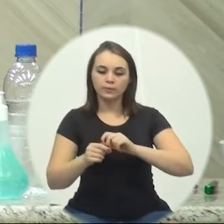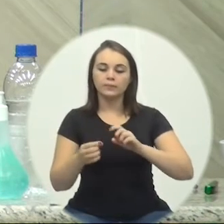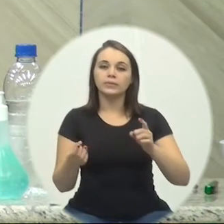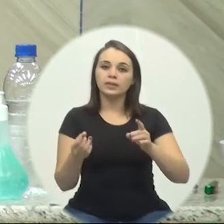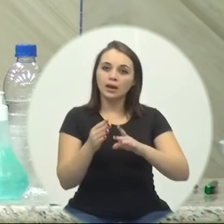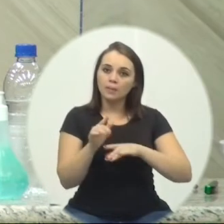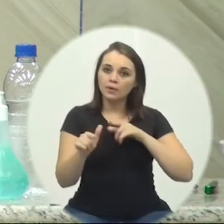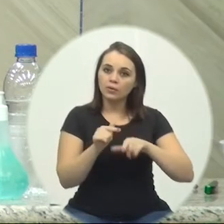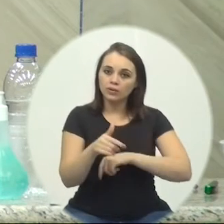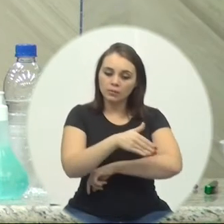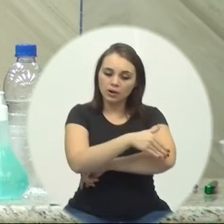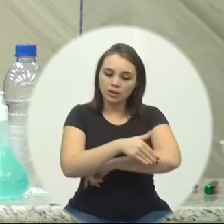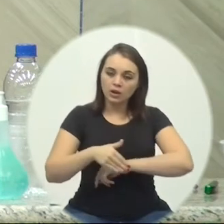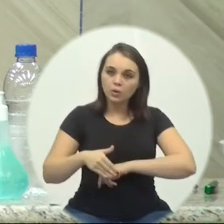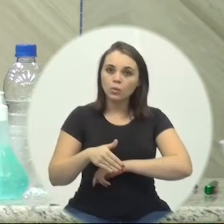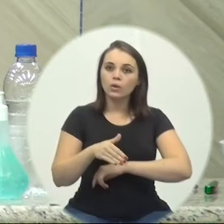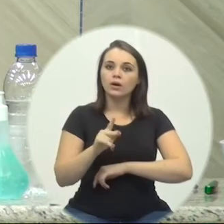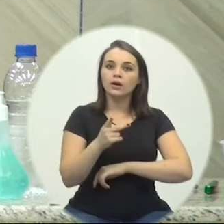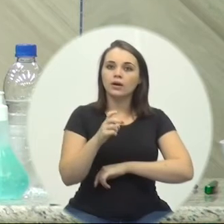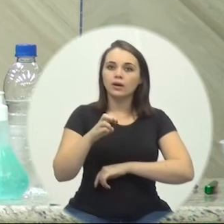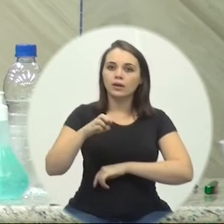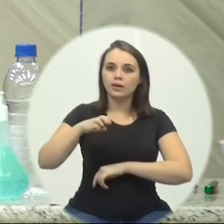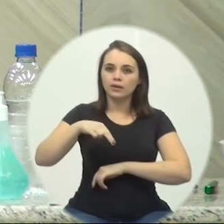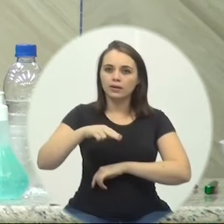nas imediações da rua Henrique Floriano,